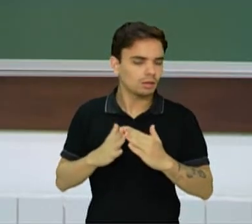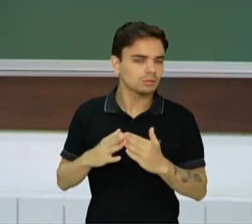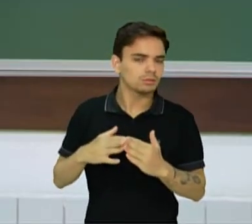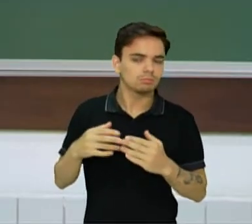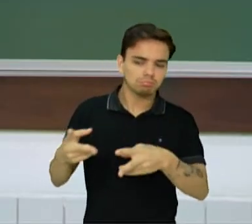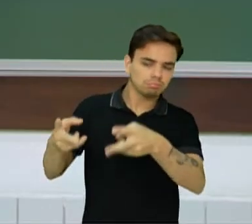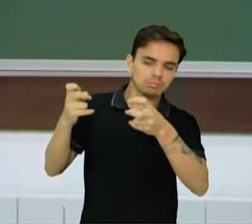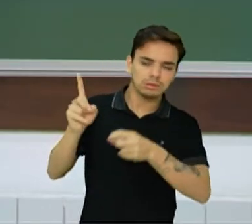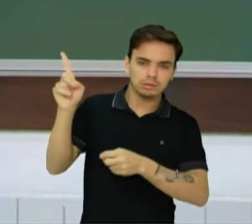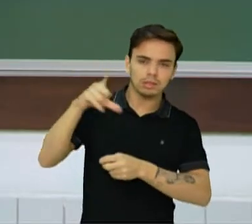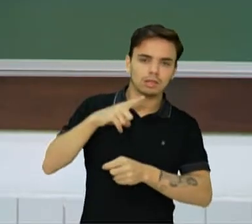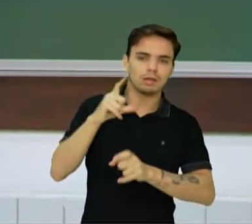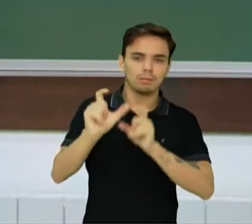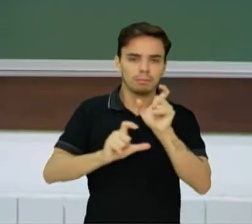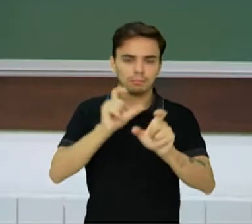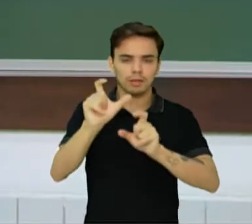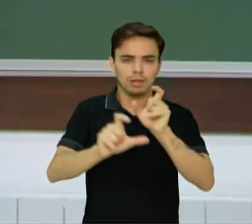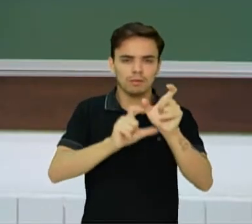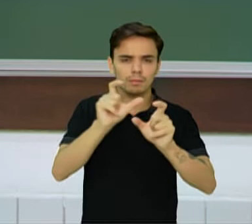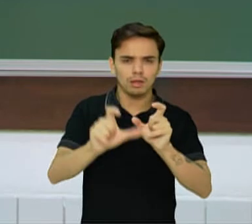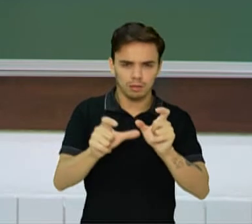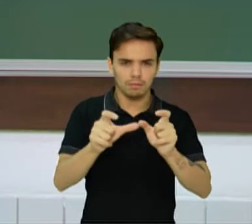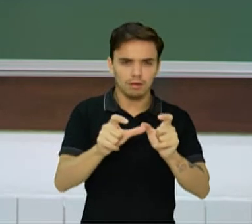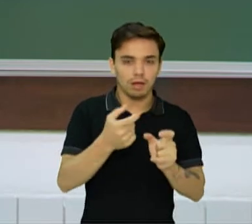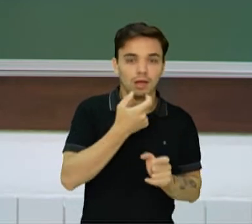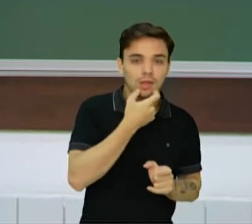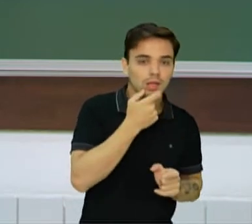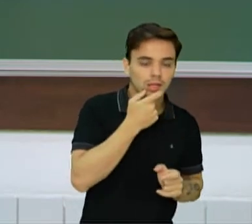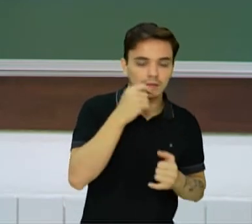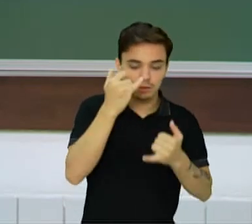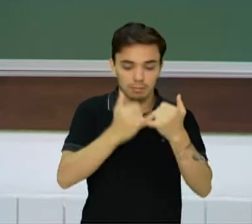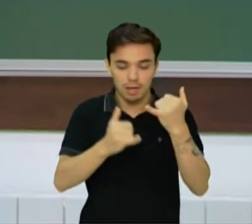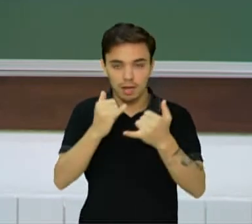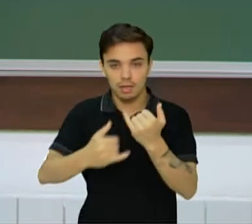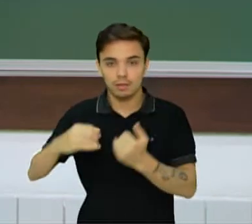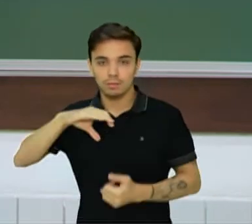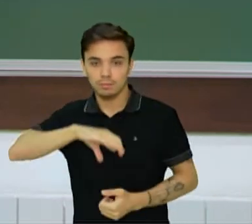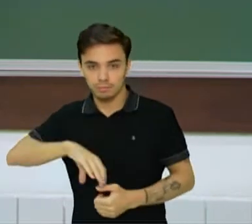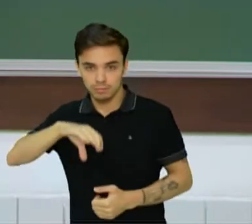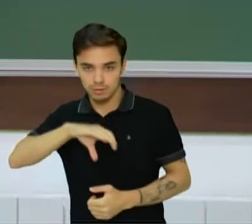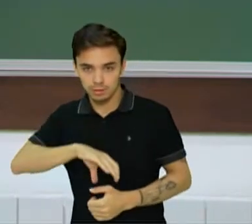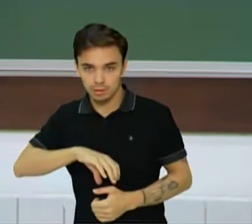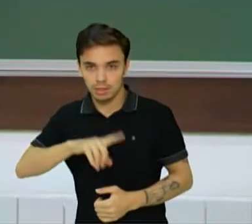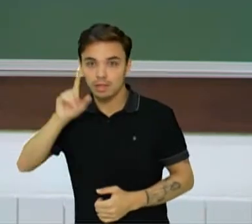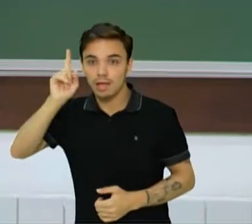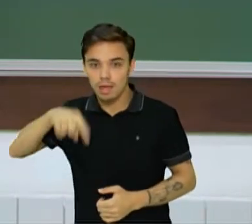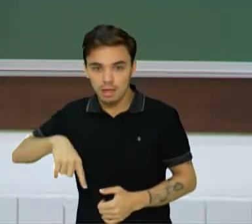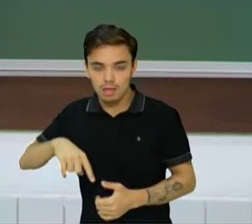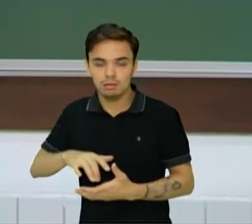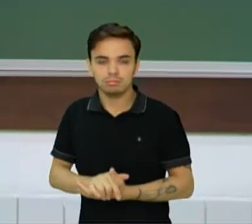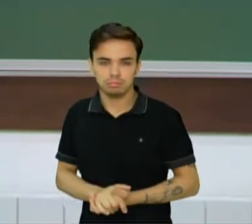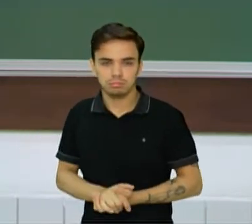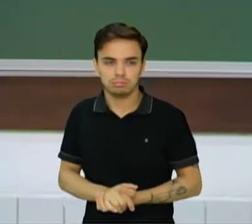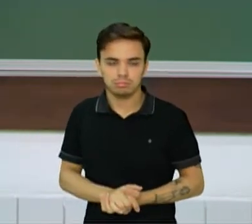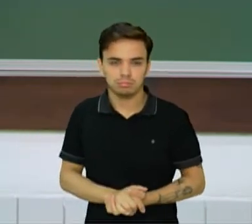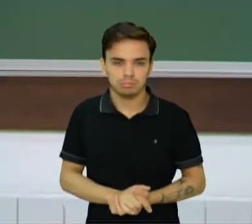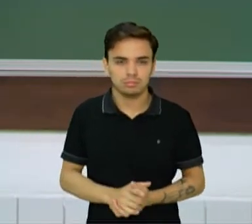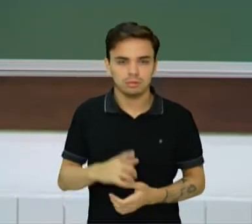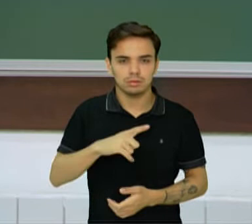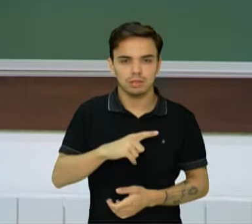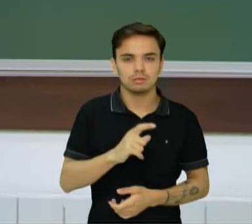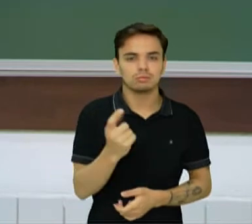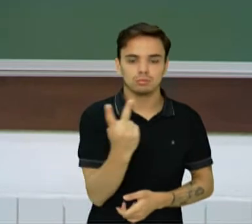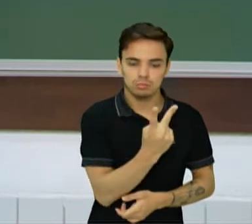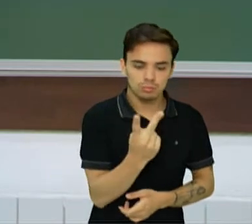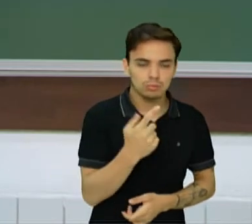tem bastante palavra cognata, tá? São aquelas palavras que parece e é. Ou seja, nos dois idiomas,